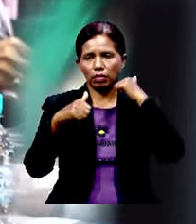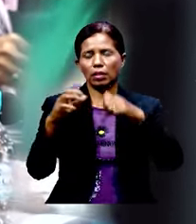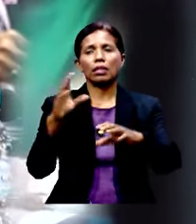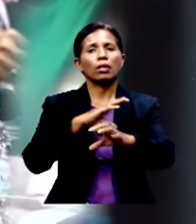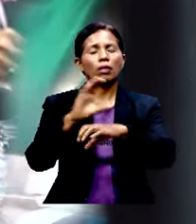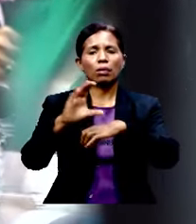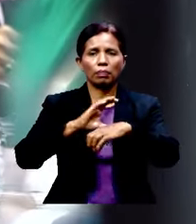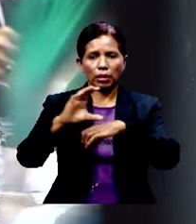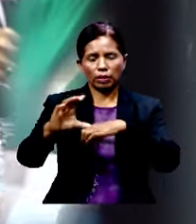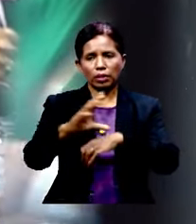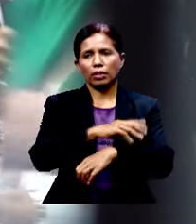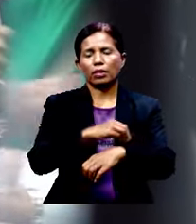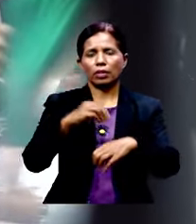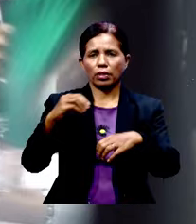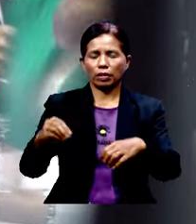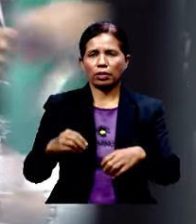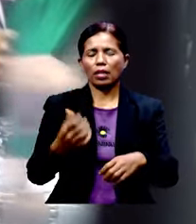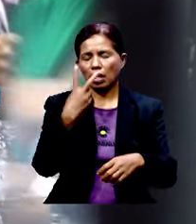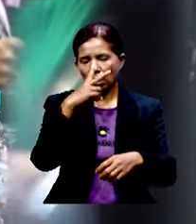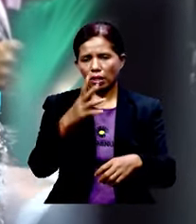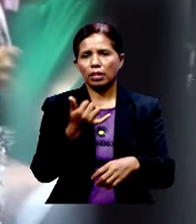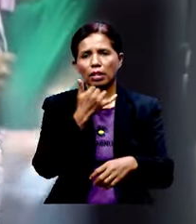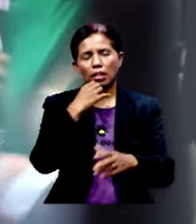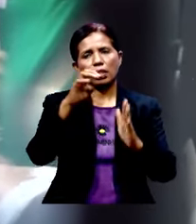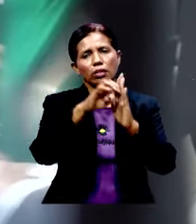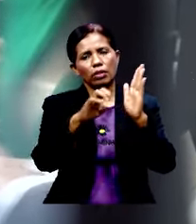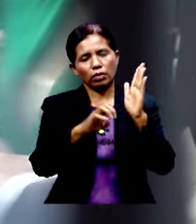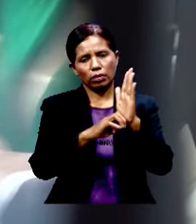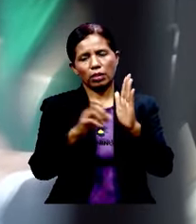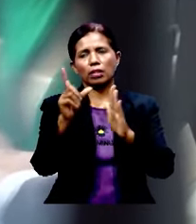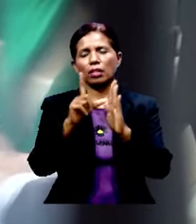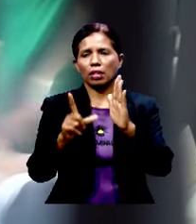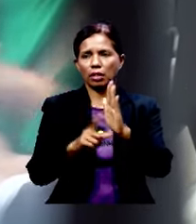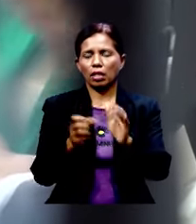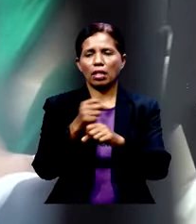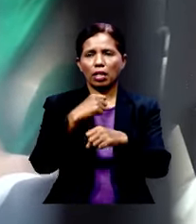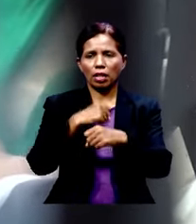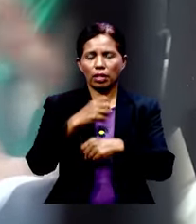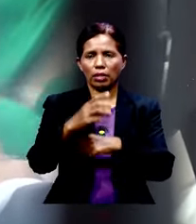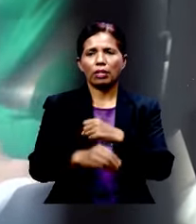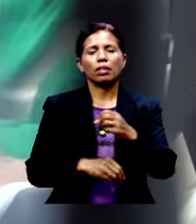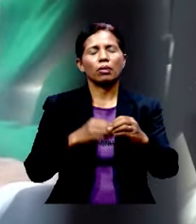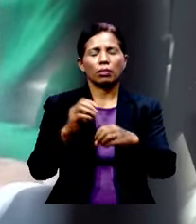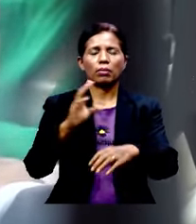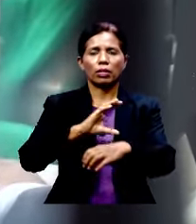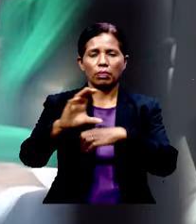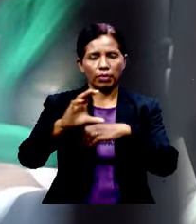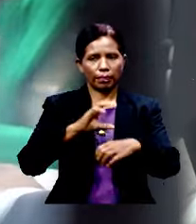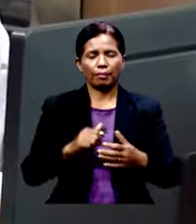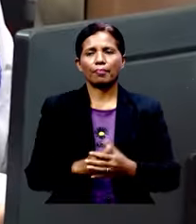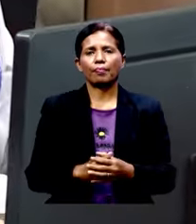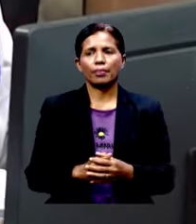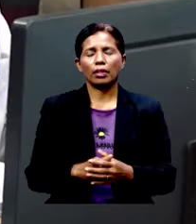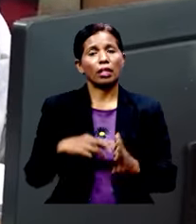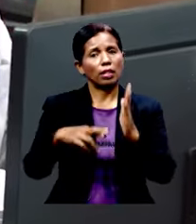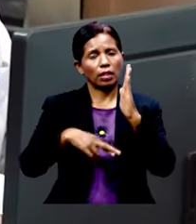comercial, onde preenche a lacuna CIRANEBE estrutura legislação, nebe vigora ba licenciamento comercial. Regime atual,